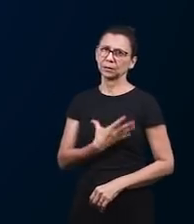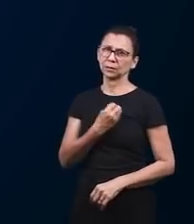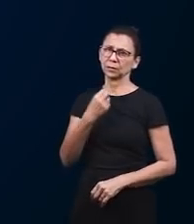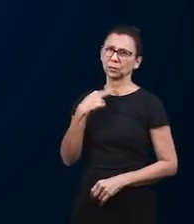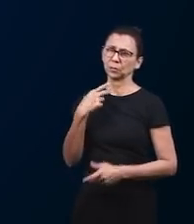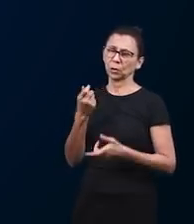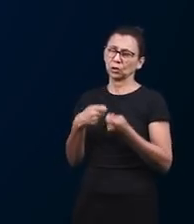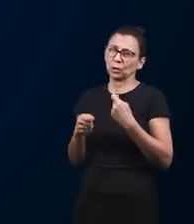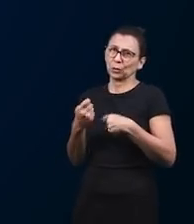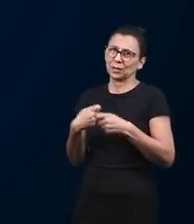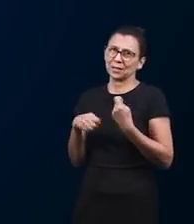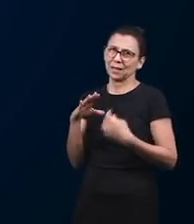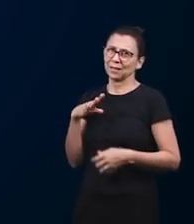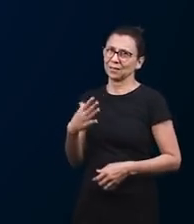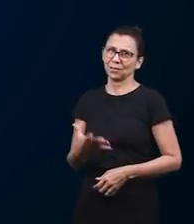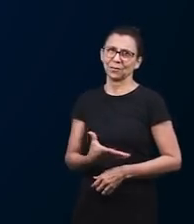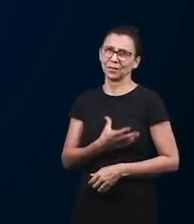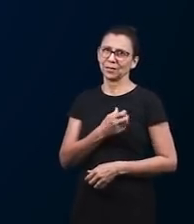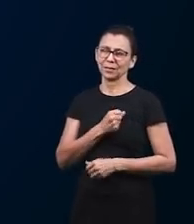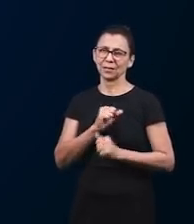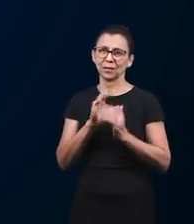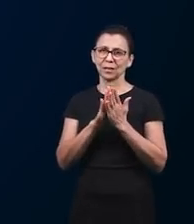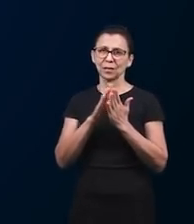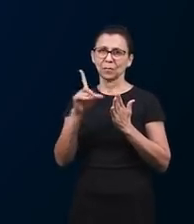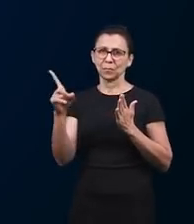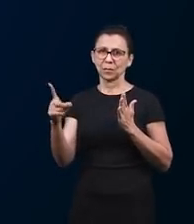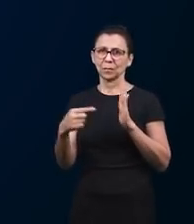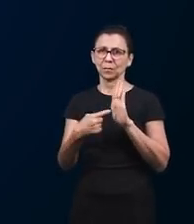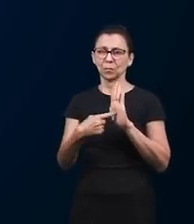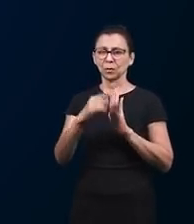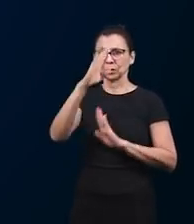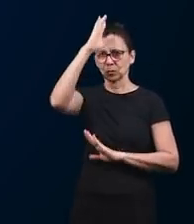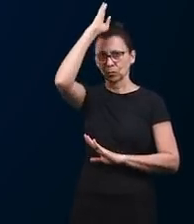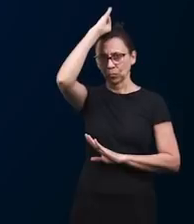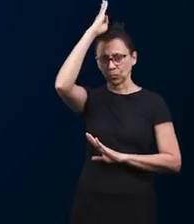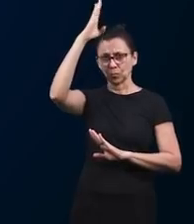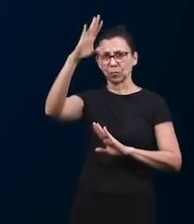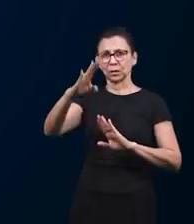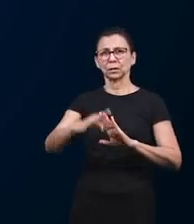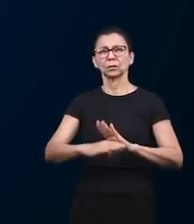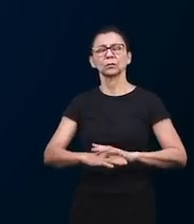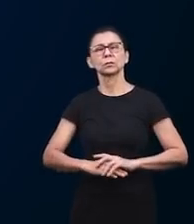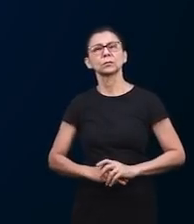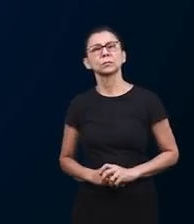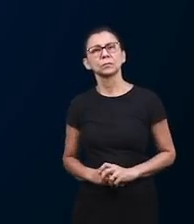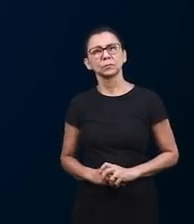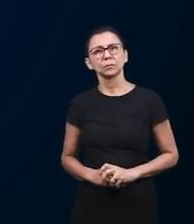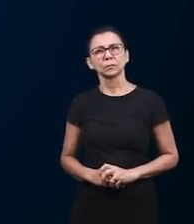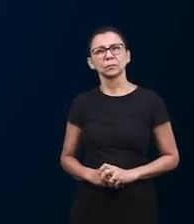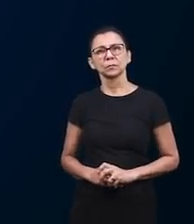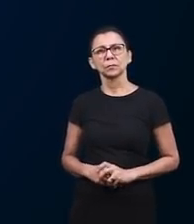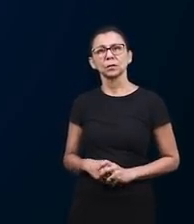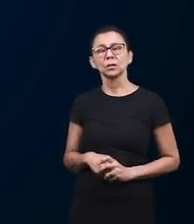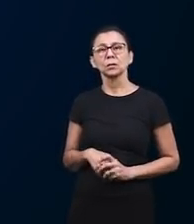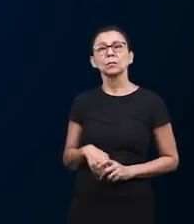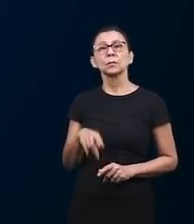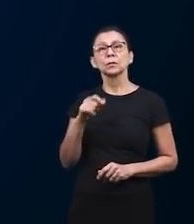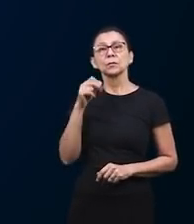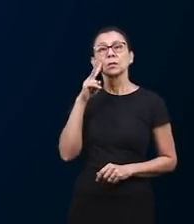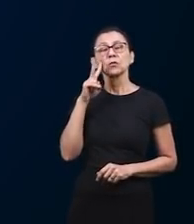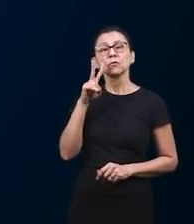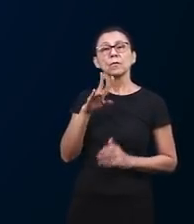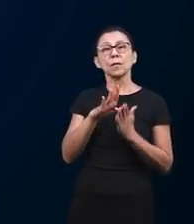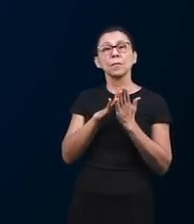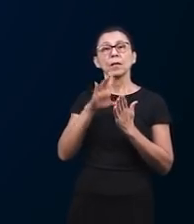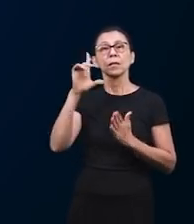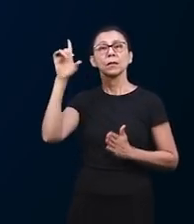é a salvação. A Bíblia diz em Romanos 10, 17, porque a fé vem pelo ouvir, e o ouvir a